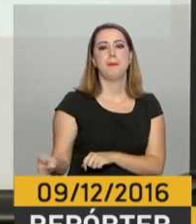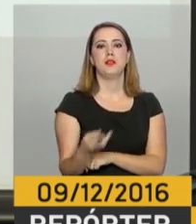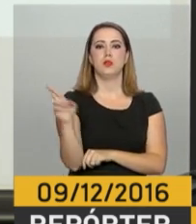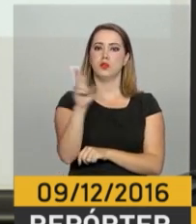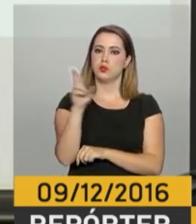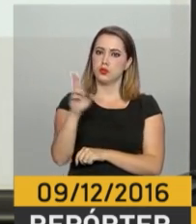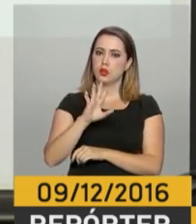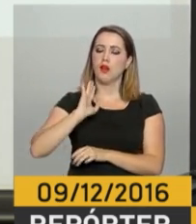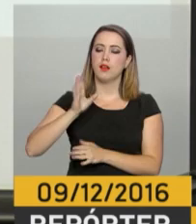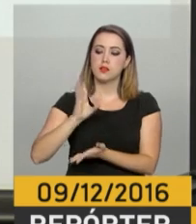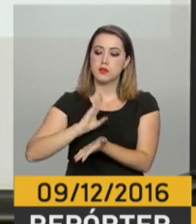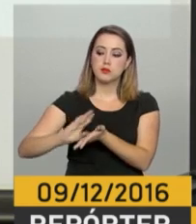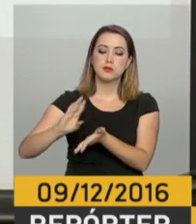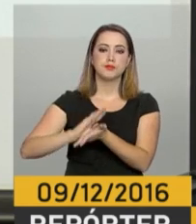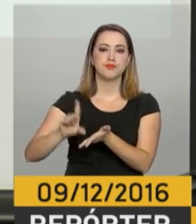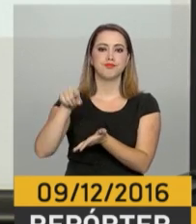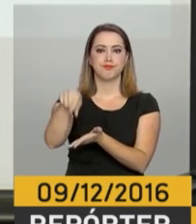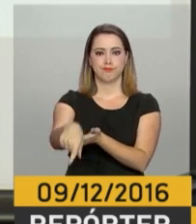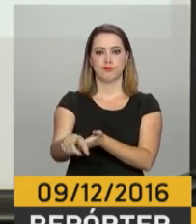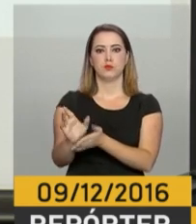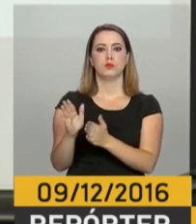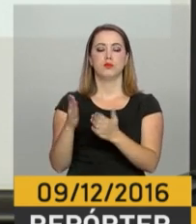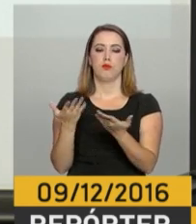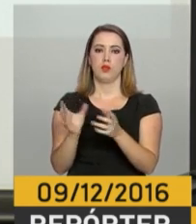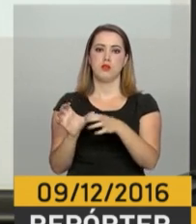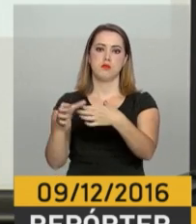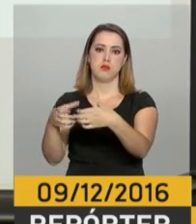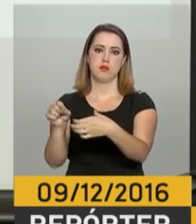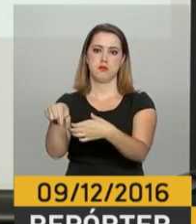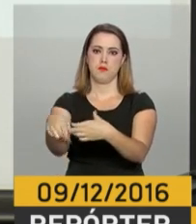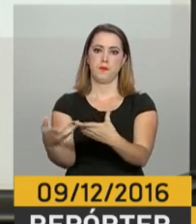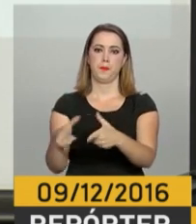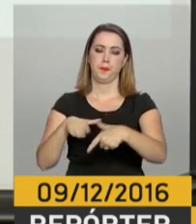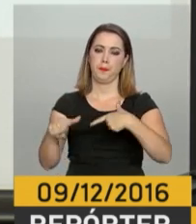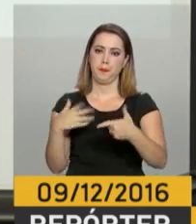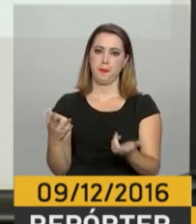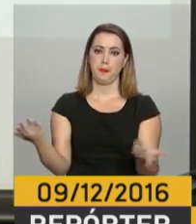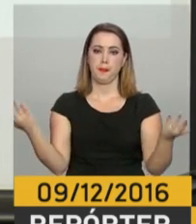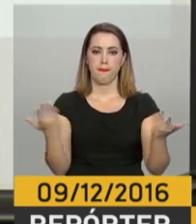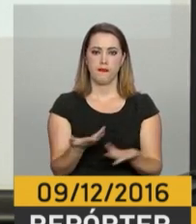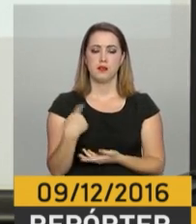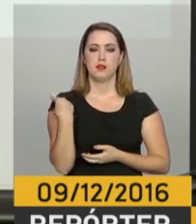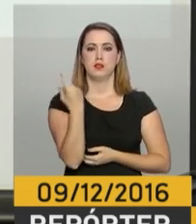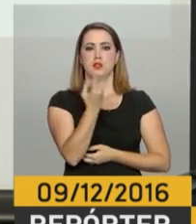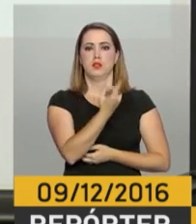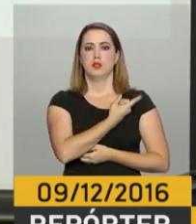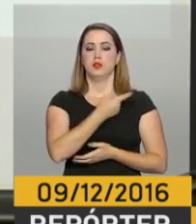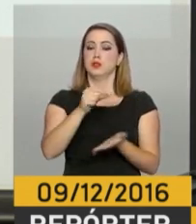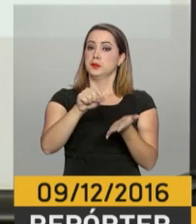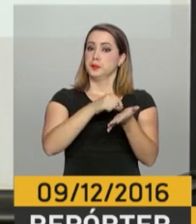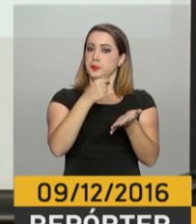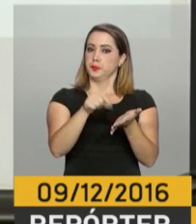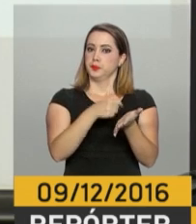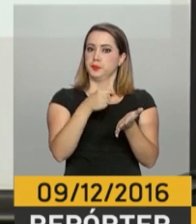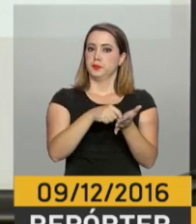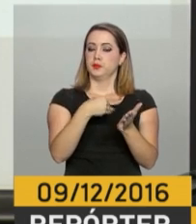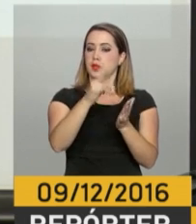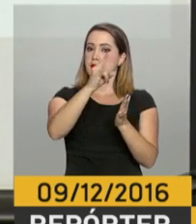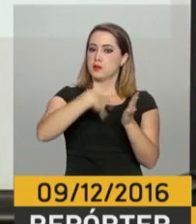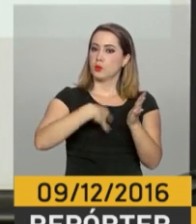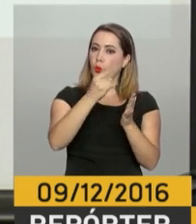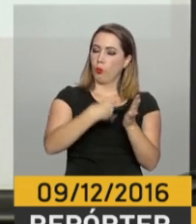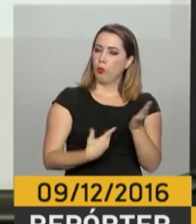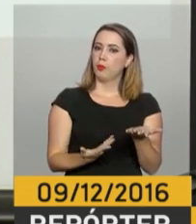foram aplicados nessa atividade. E hoje, quando nós assinamos esta